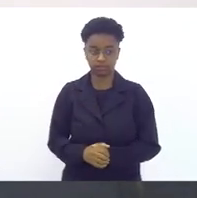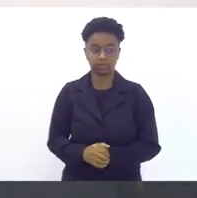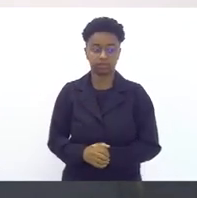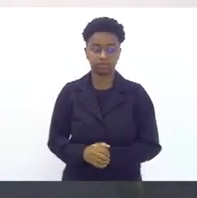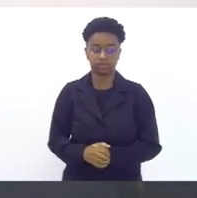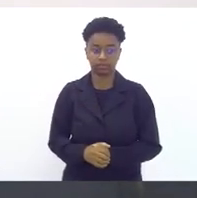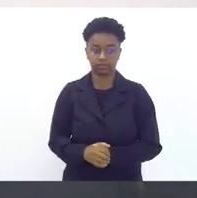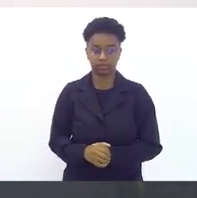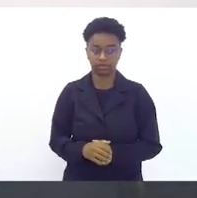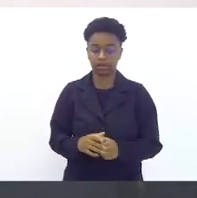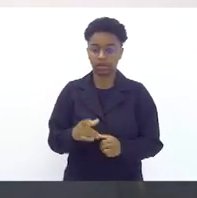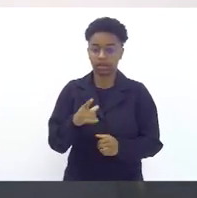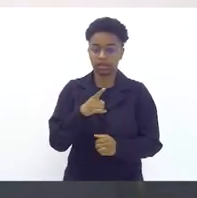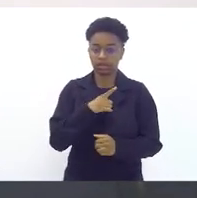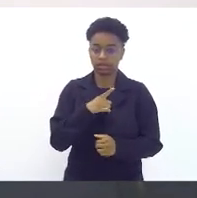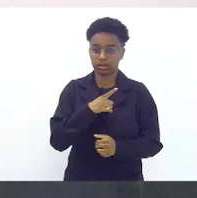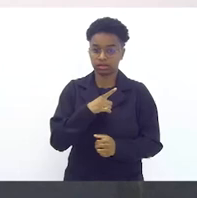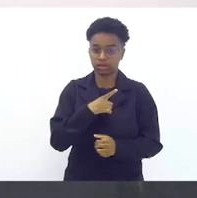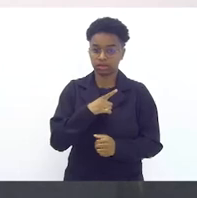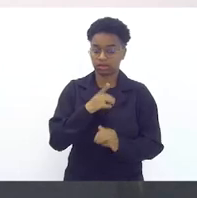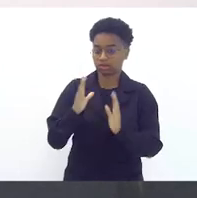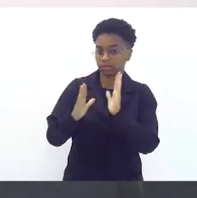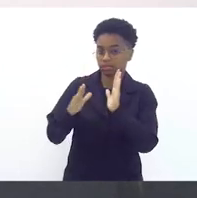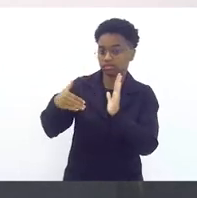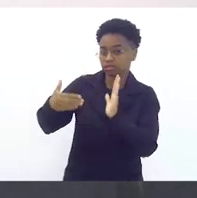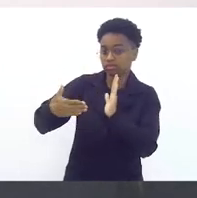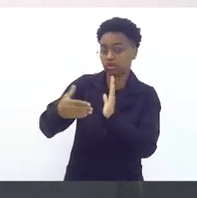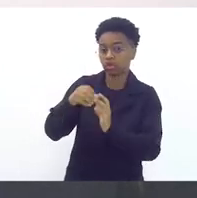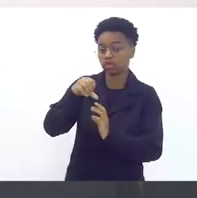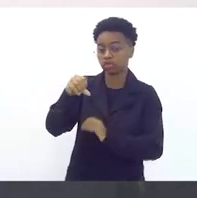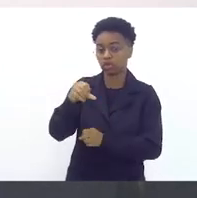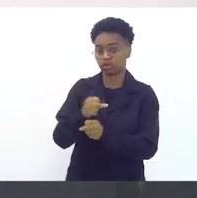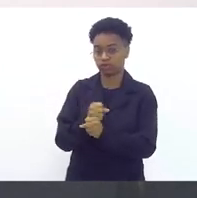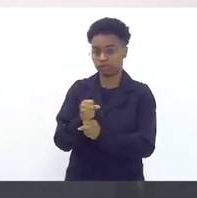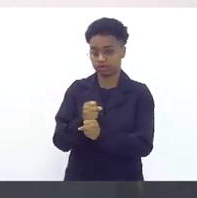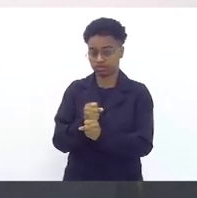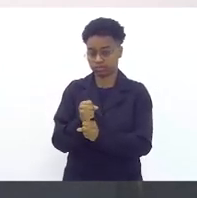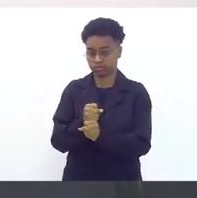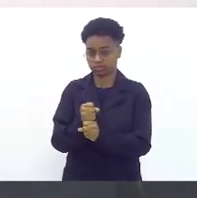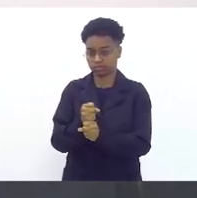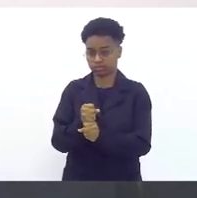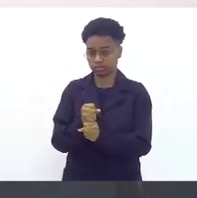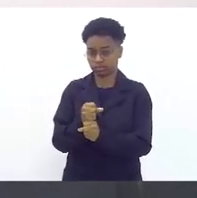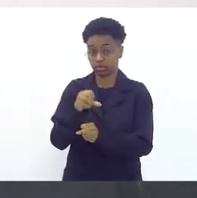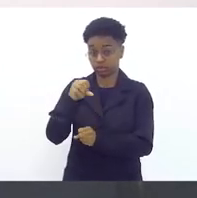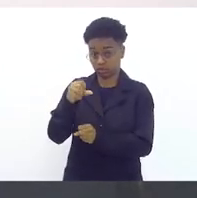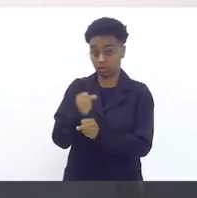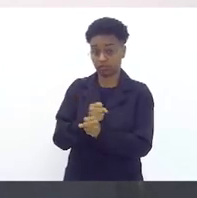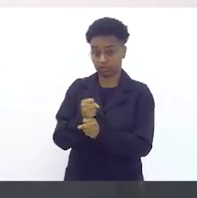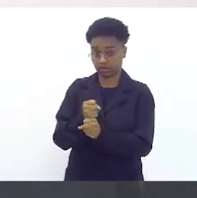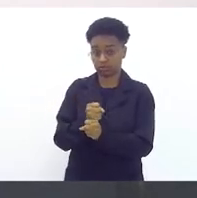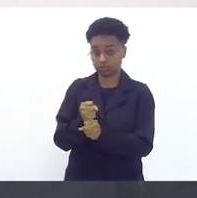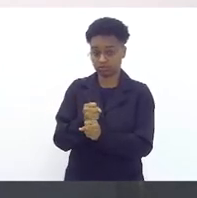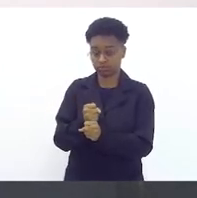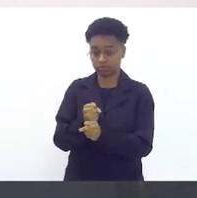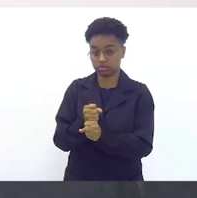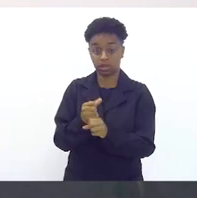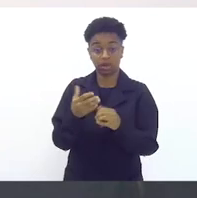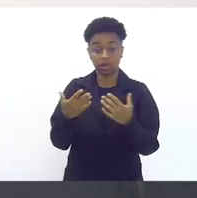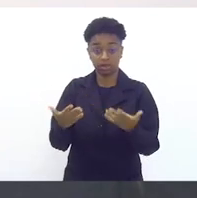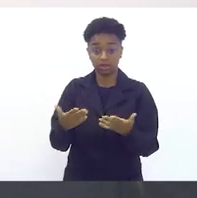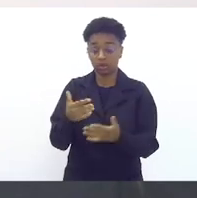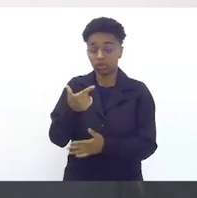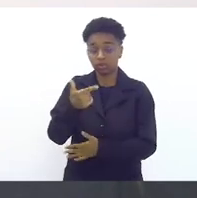ele está com vigência de 9 anos. 9 anos é o novo regime. Ele não